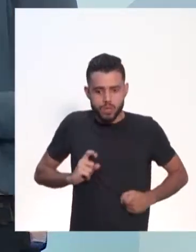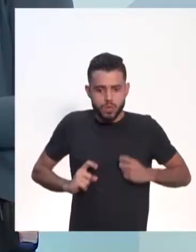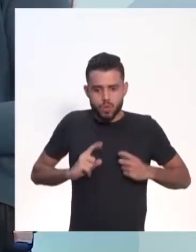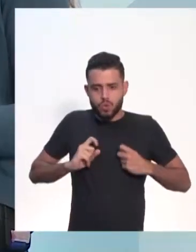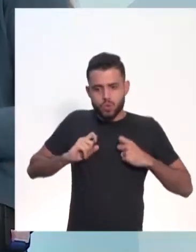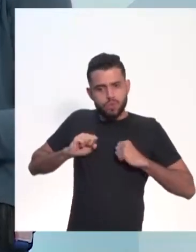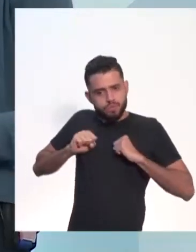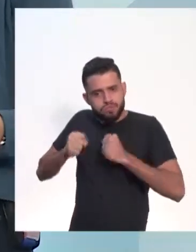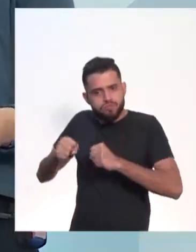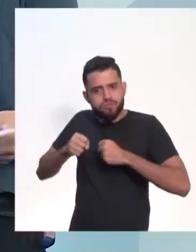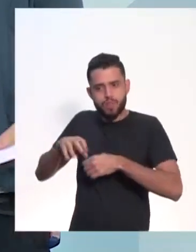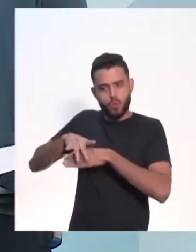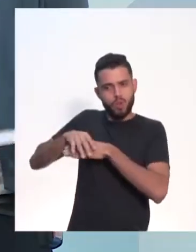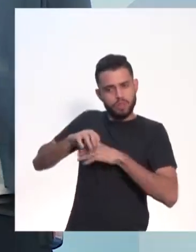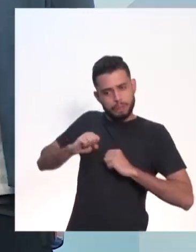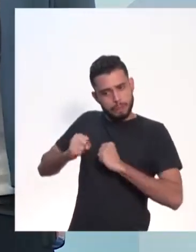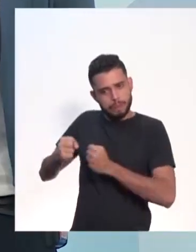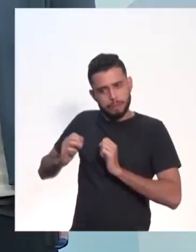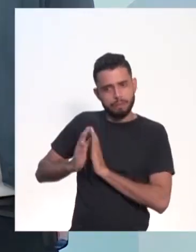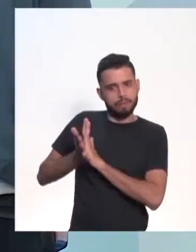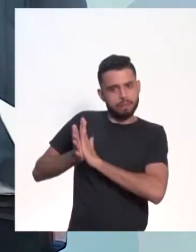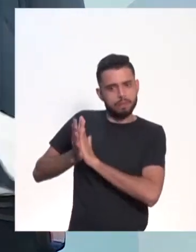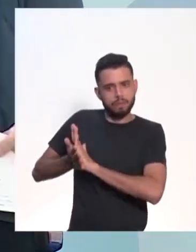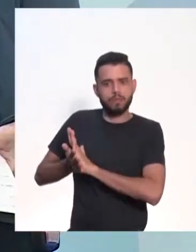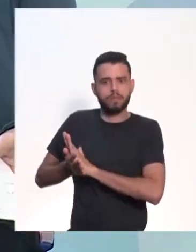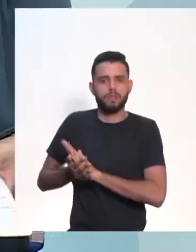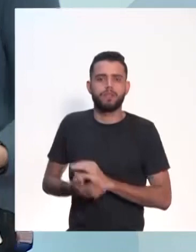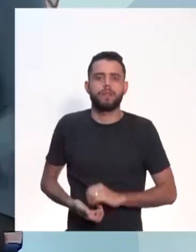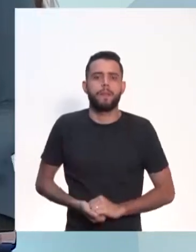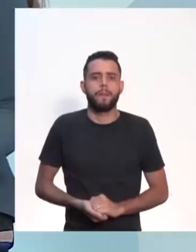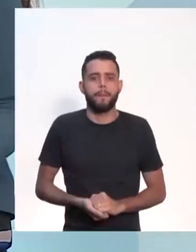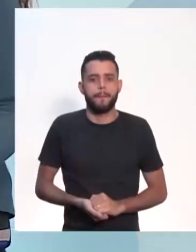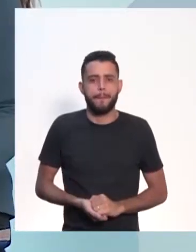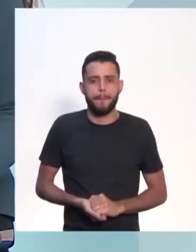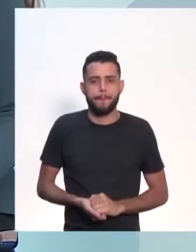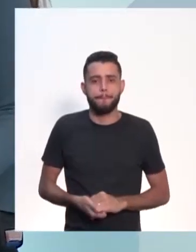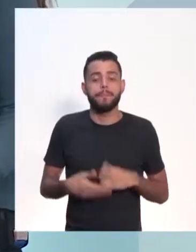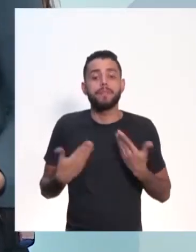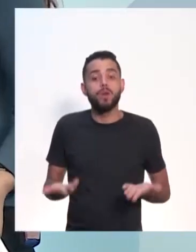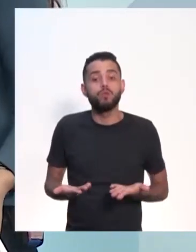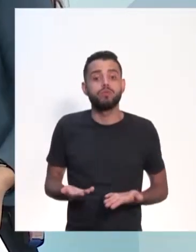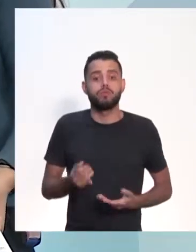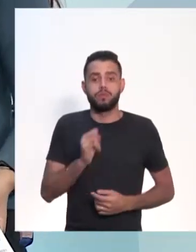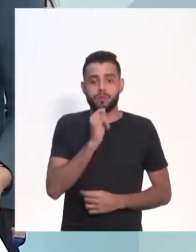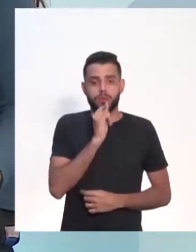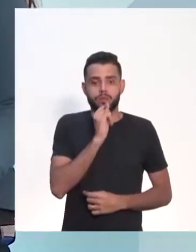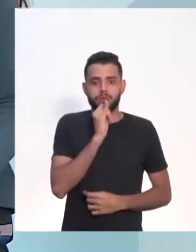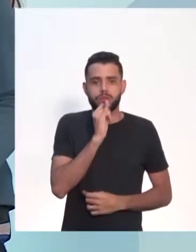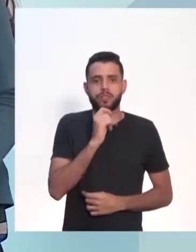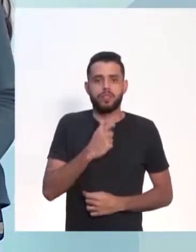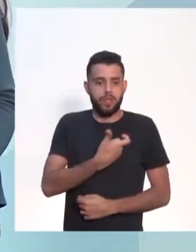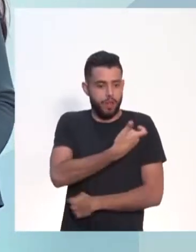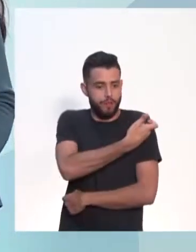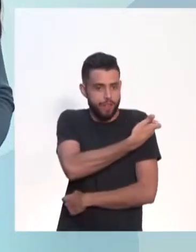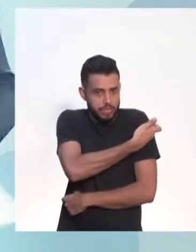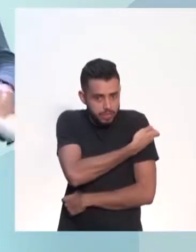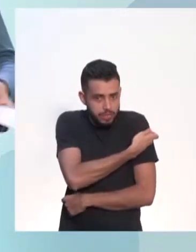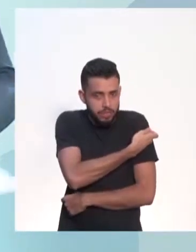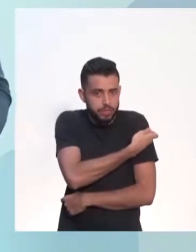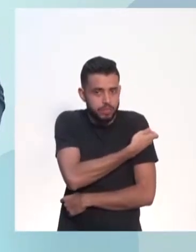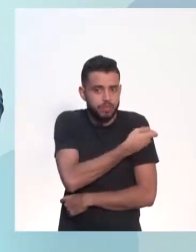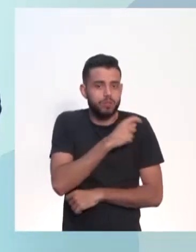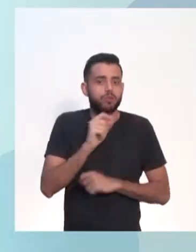encontrado pela primeira vez aquele antígeno sozinho. Então, a partir do momento que a gente tem a vacina, essa